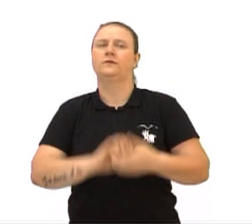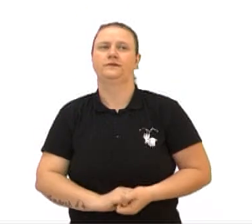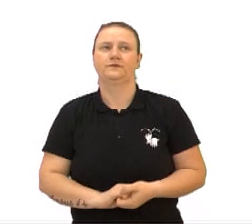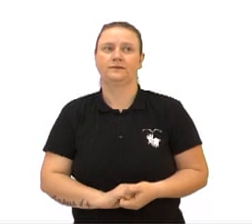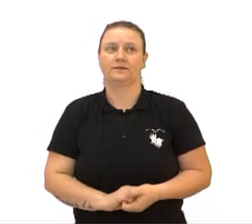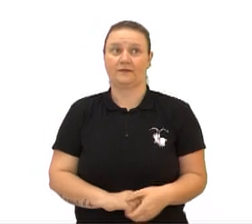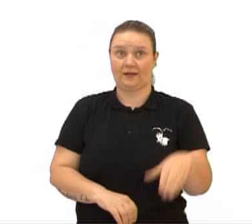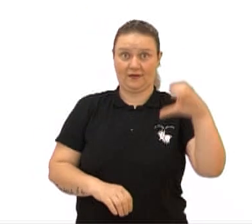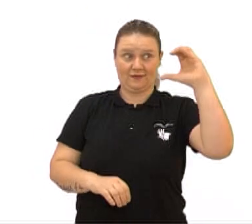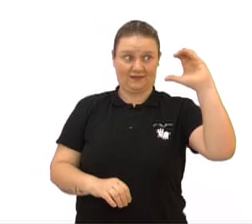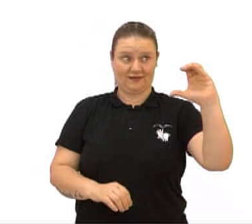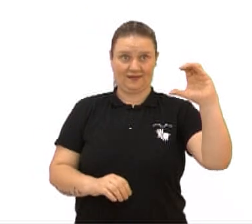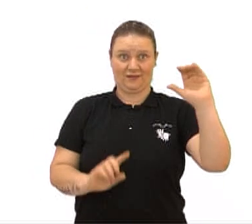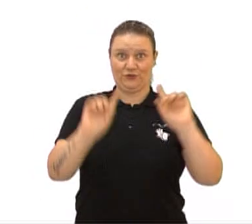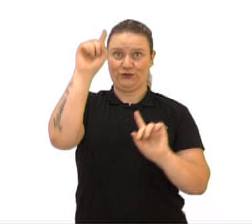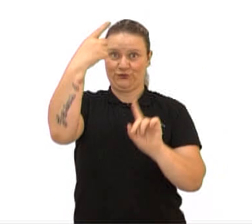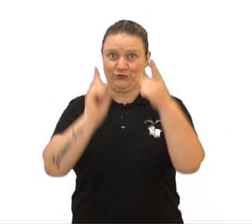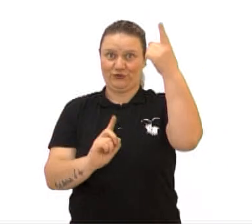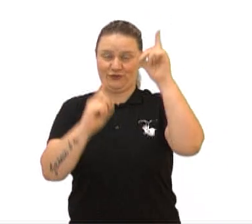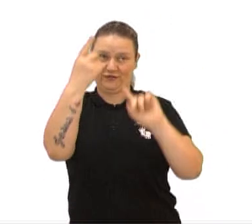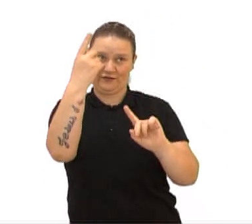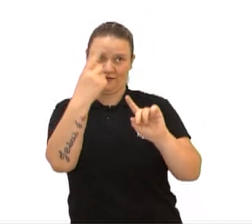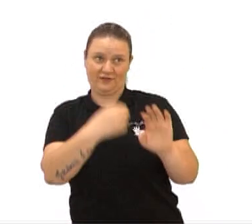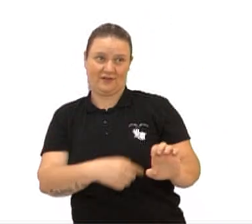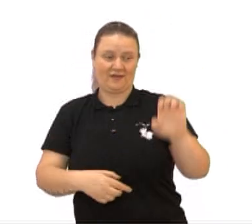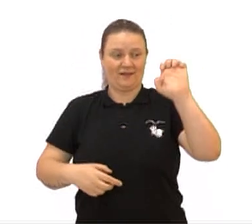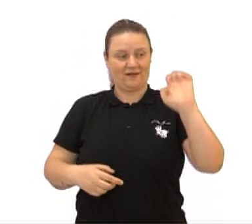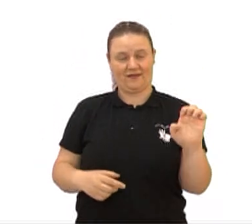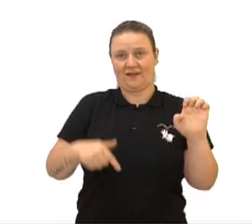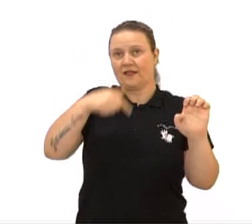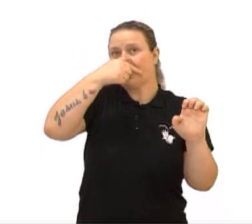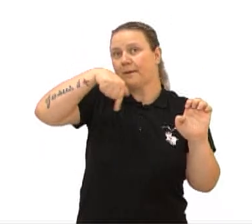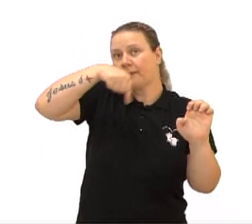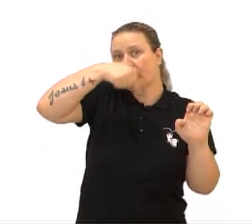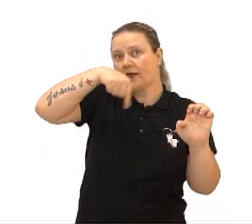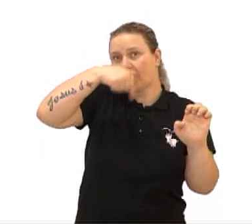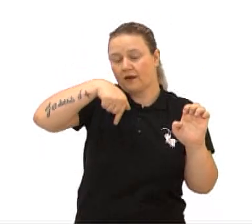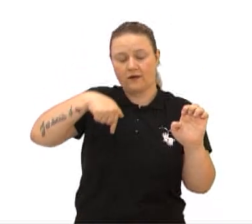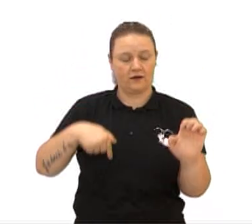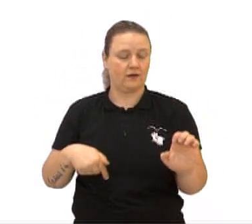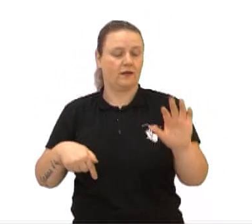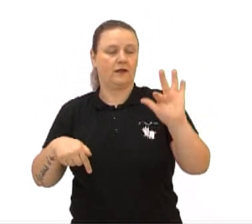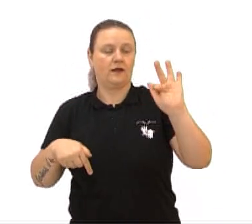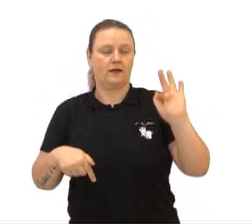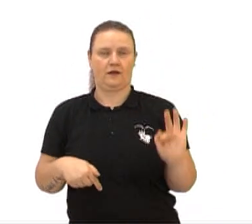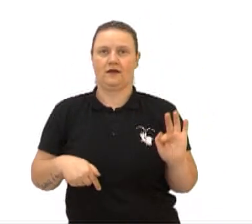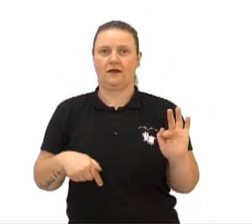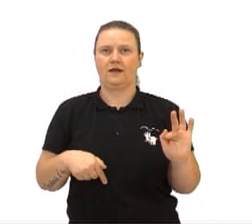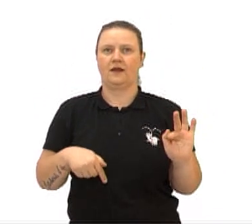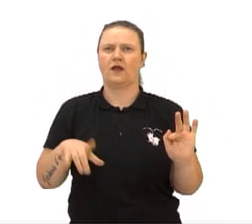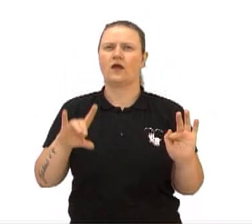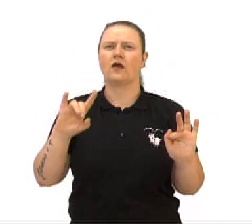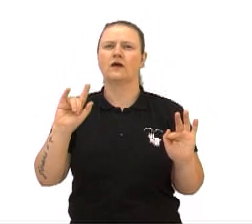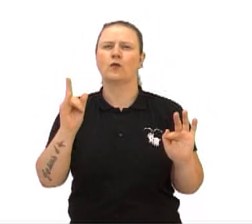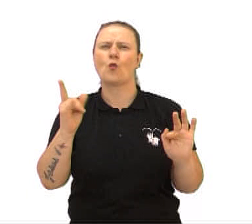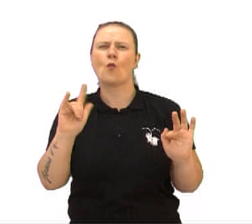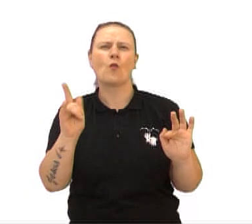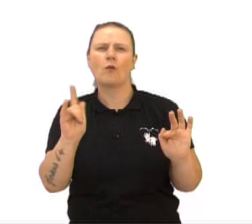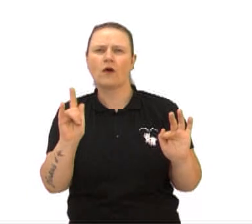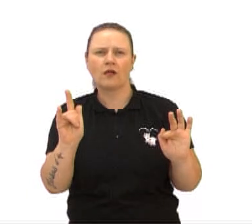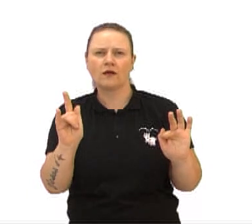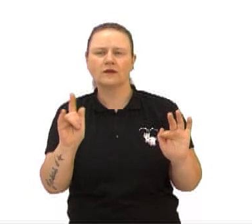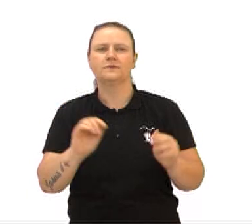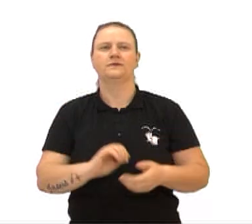Chile. La E, Peru. E la F, Bolívia.